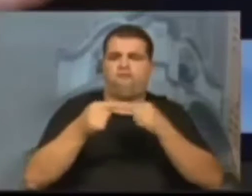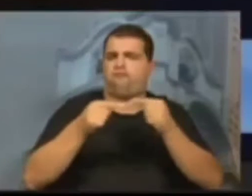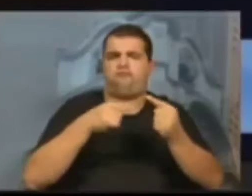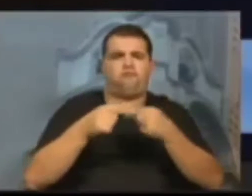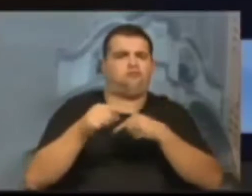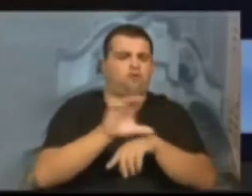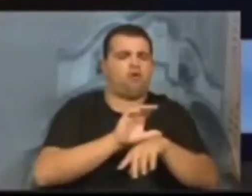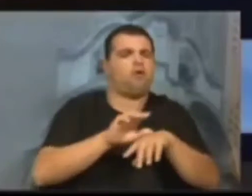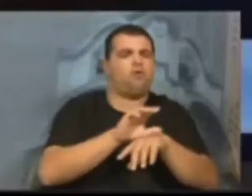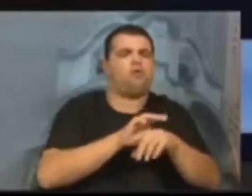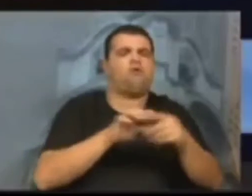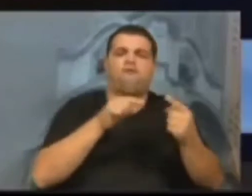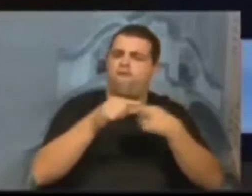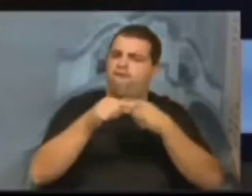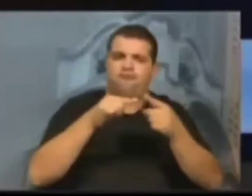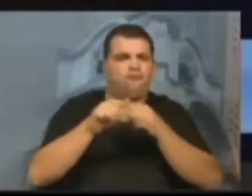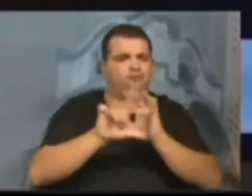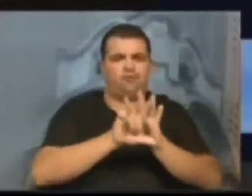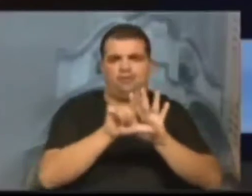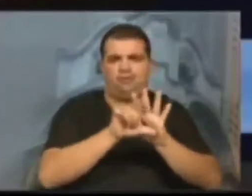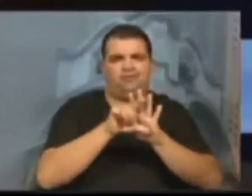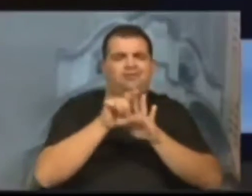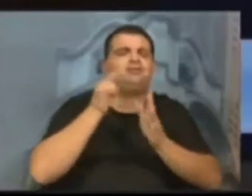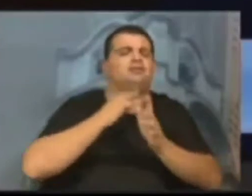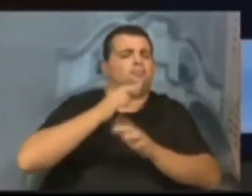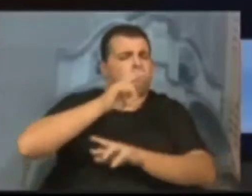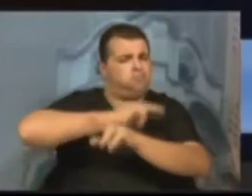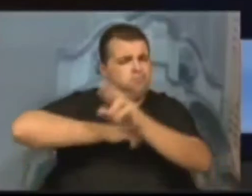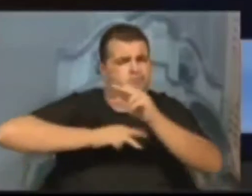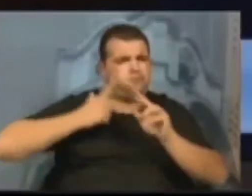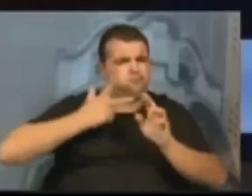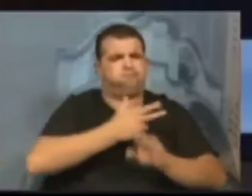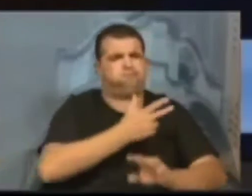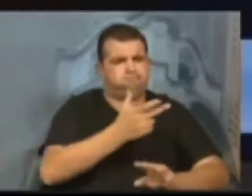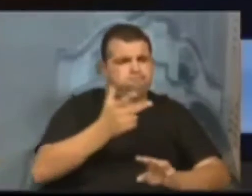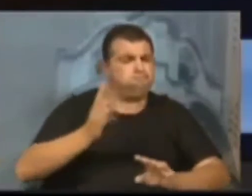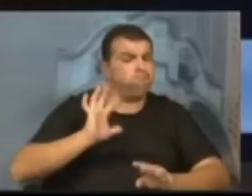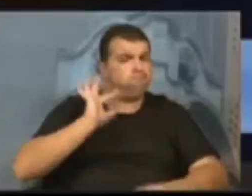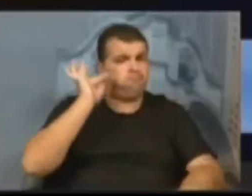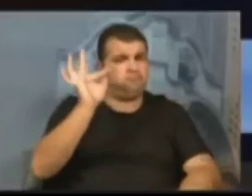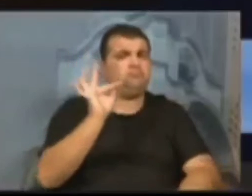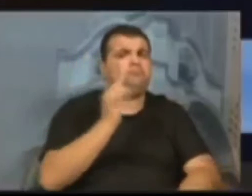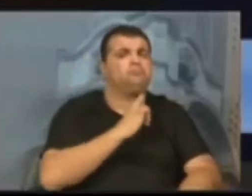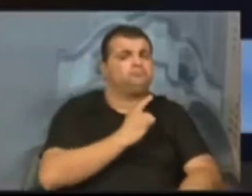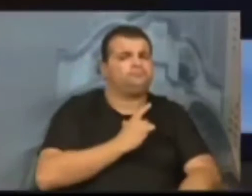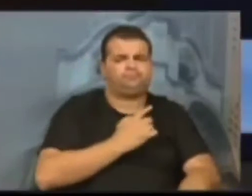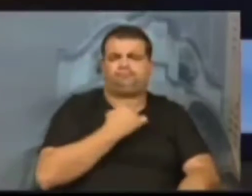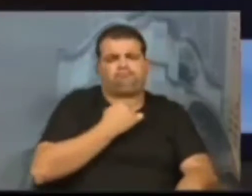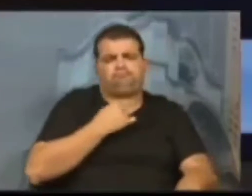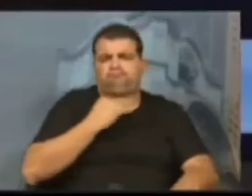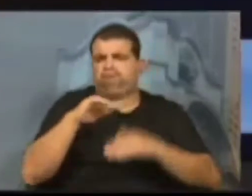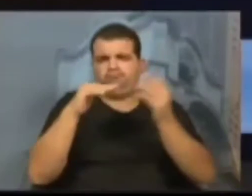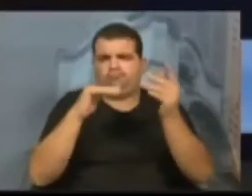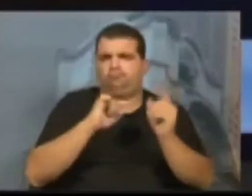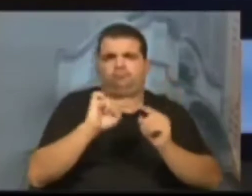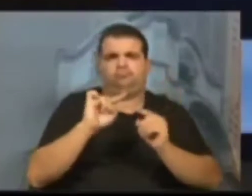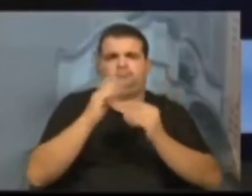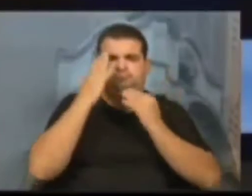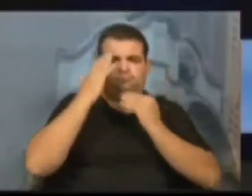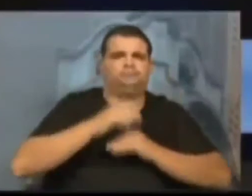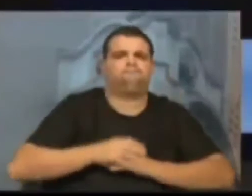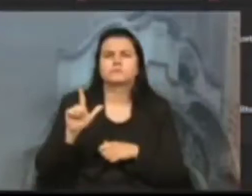inconstitucional, ilegal, e vai sofrer uma série de sanções logo ali na frente. Então, não merece prosperar.